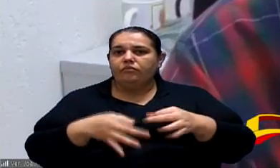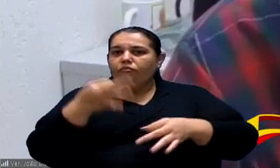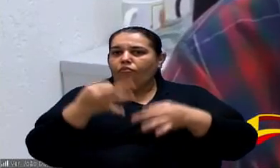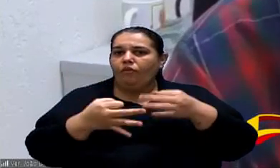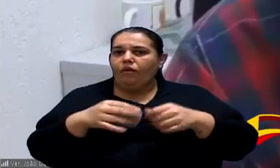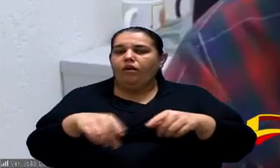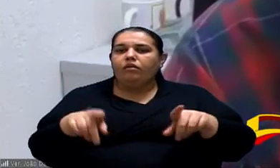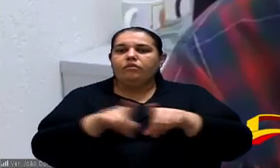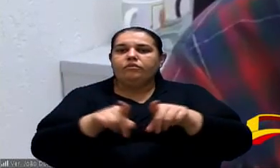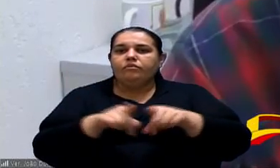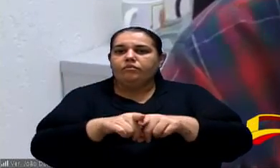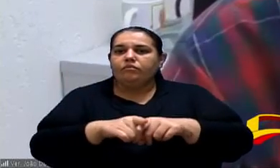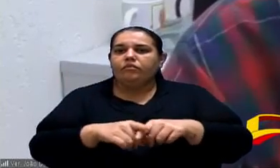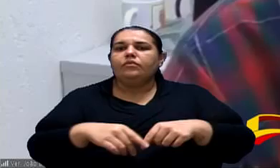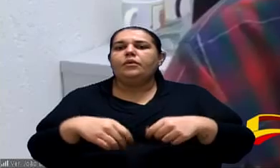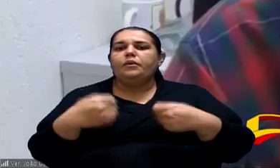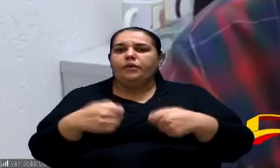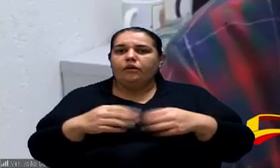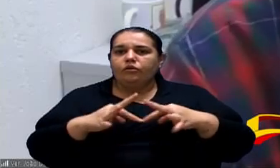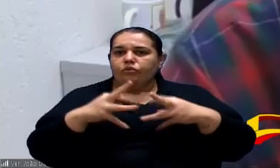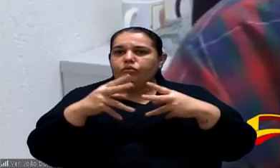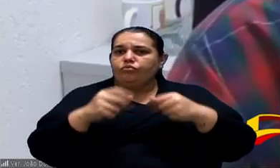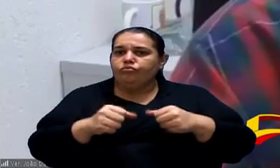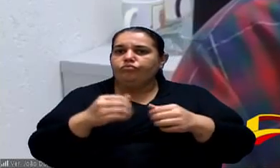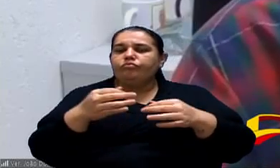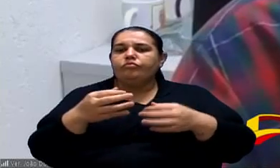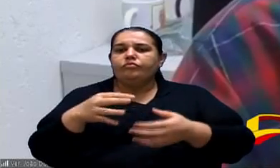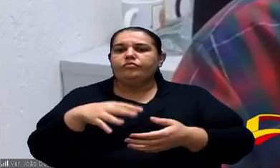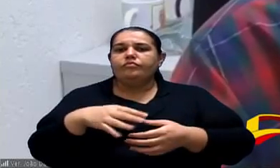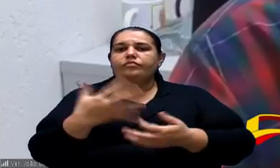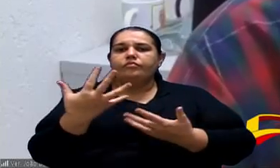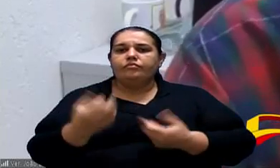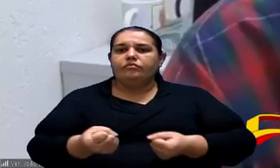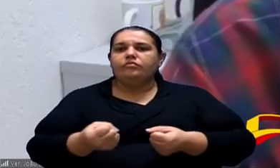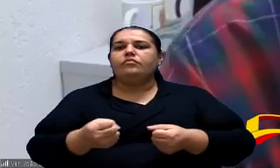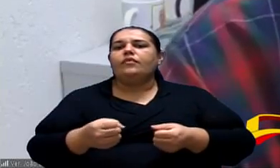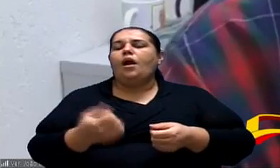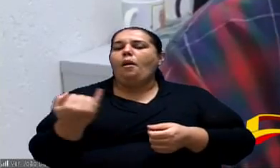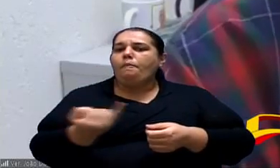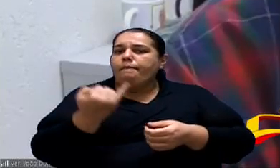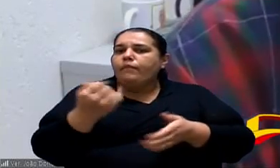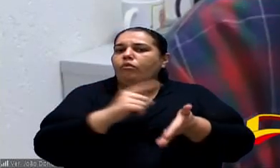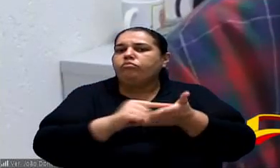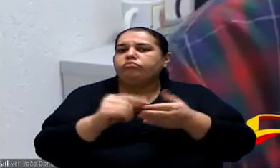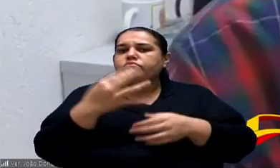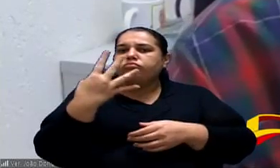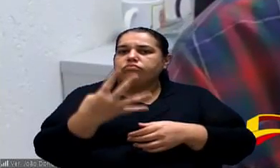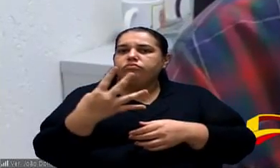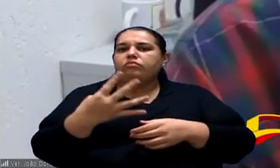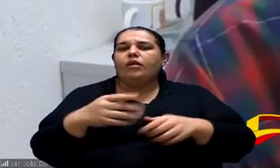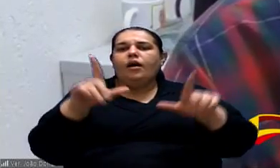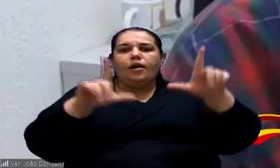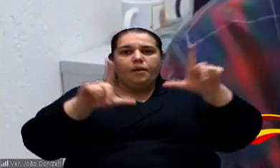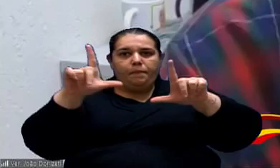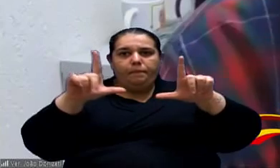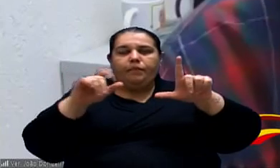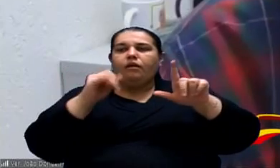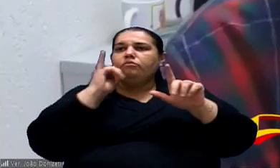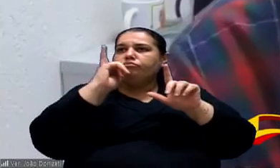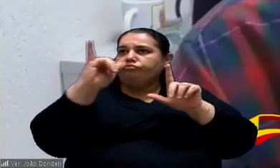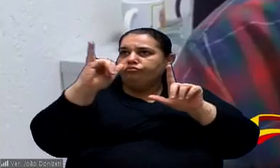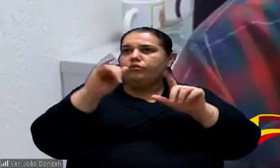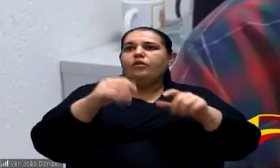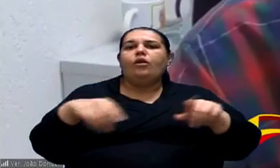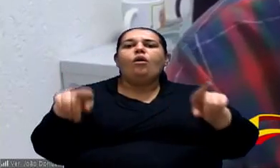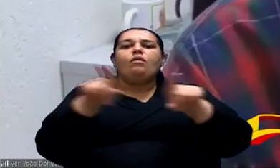Eu tenho certeza que todos vão concordar de enriquecer esse artigo 4º, da placa informativa com relação como você